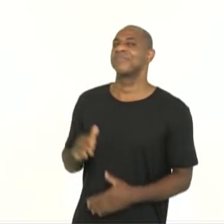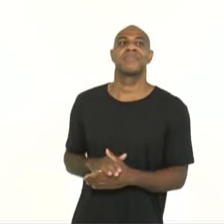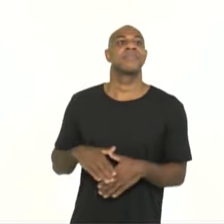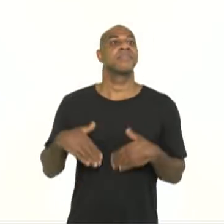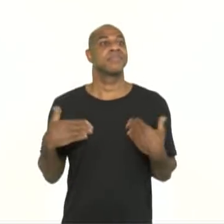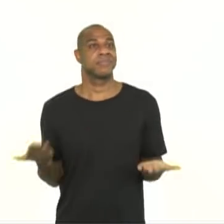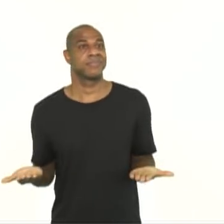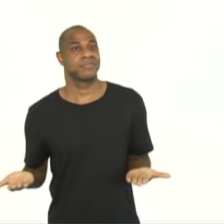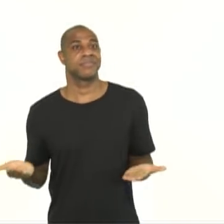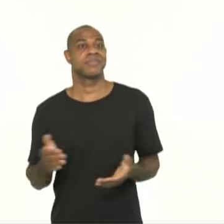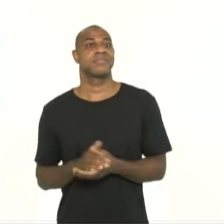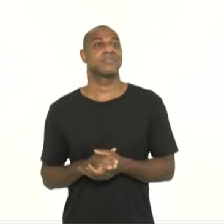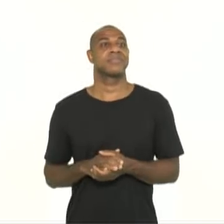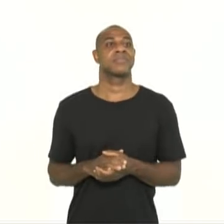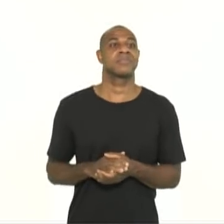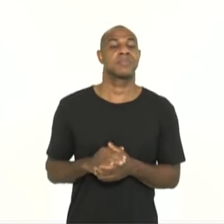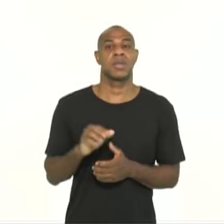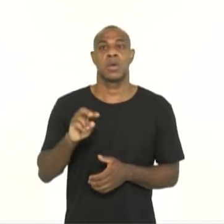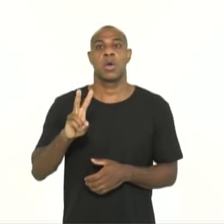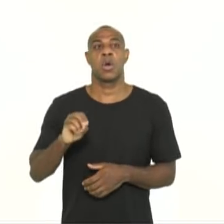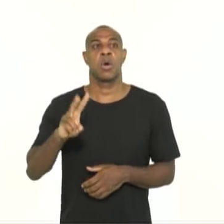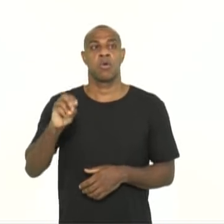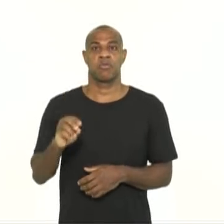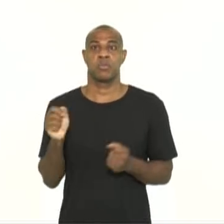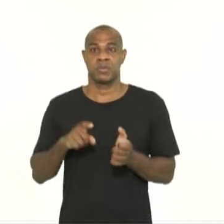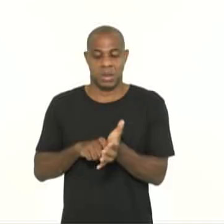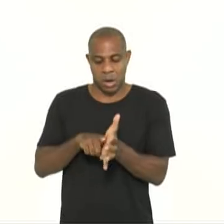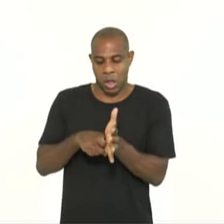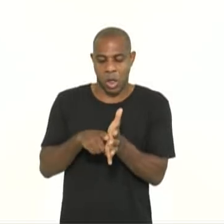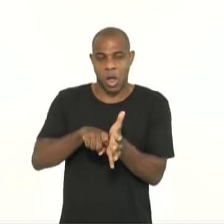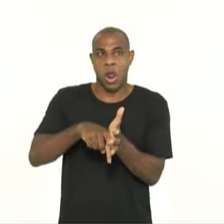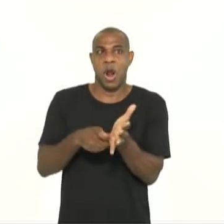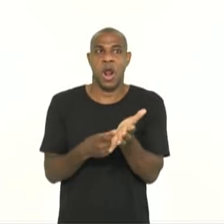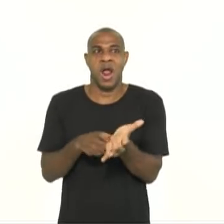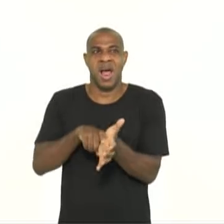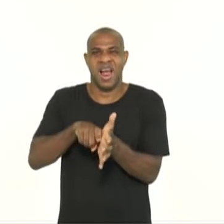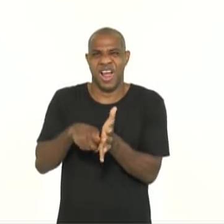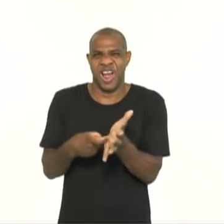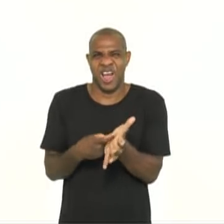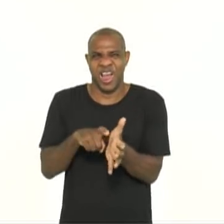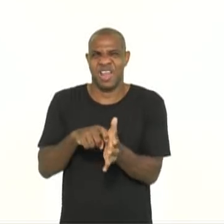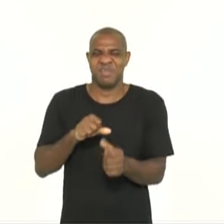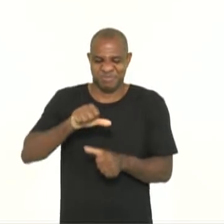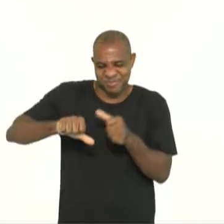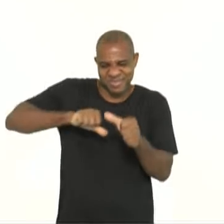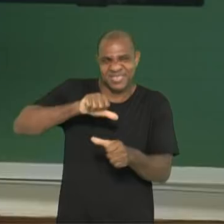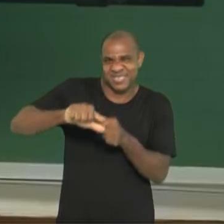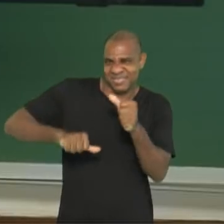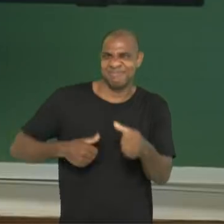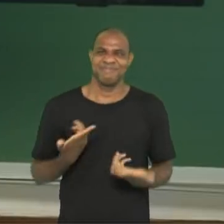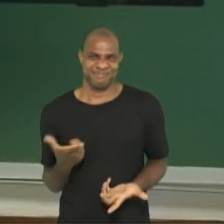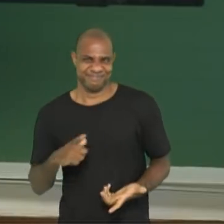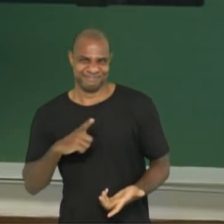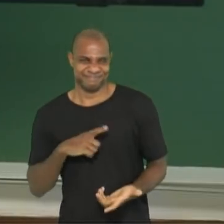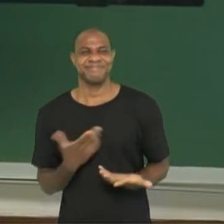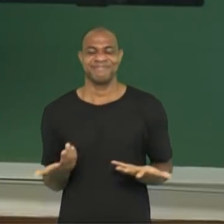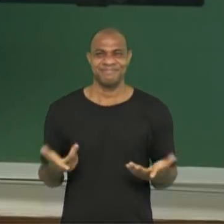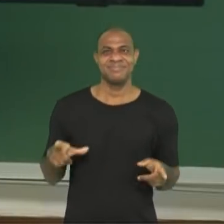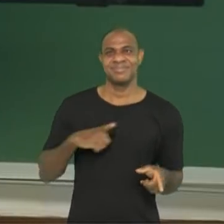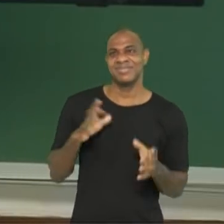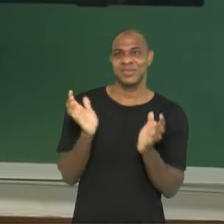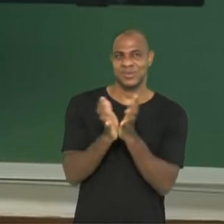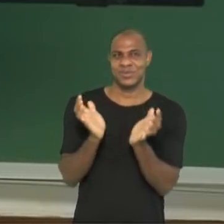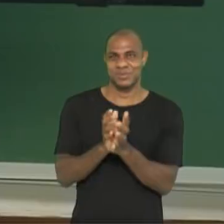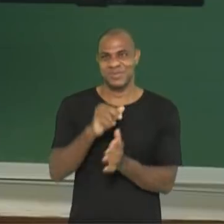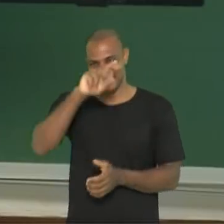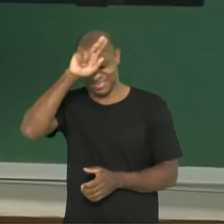das vezes, os ovos podem eclodir larvas e tem aquela questão de metamorfose que a gente viu lá no grupo dos